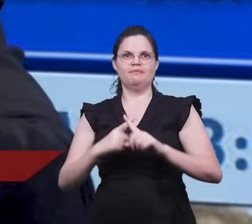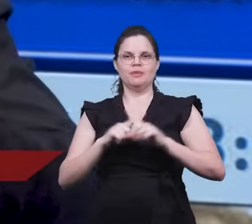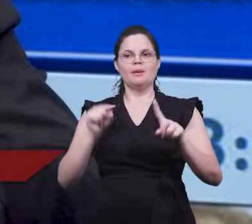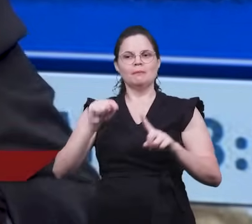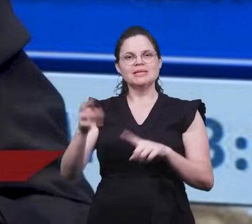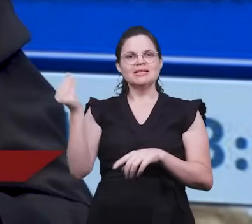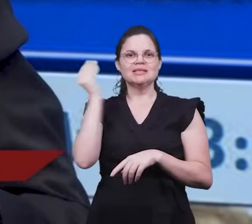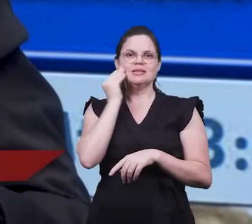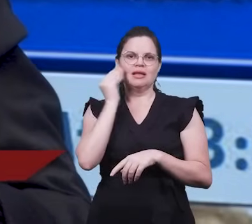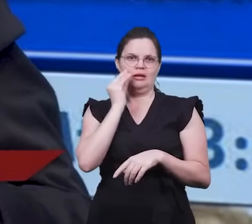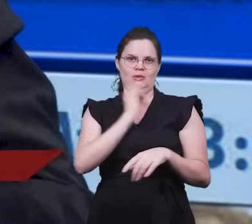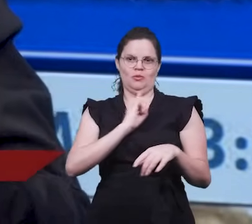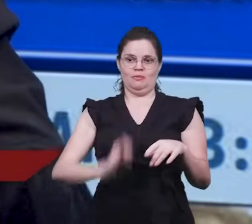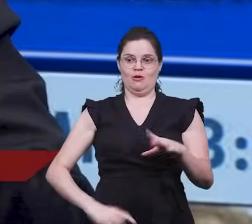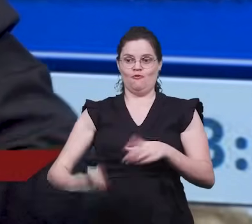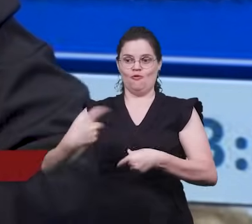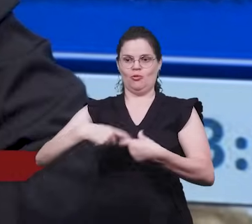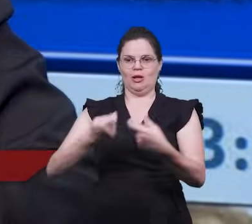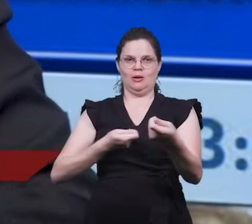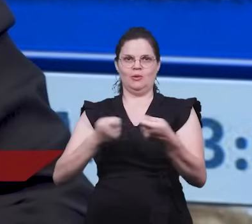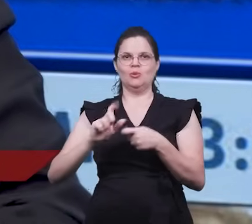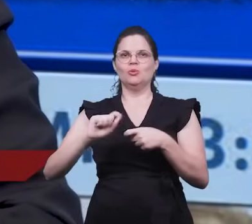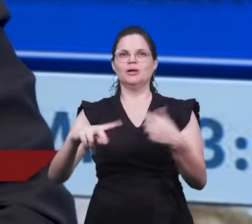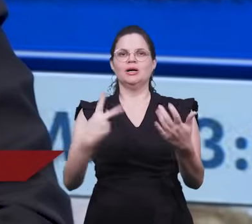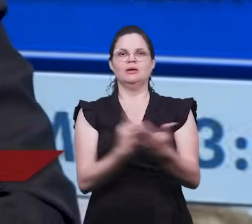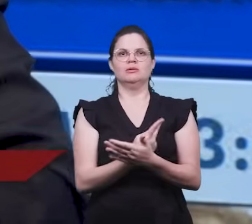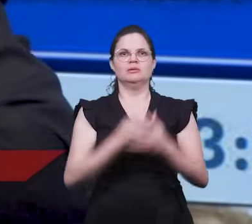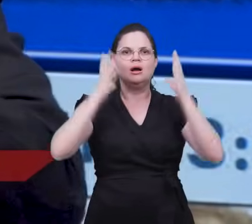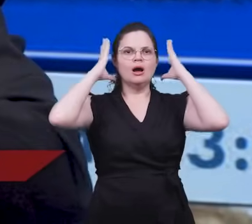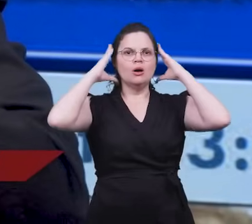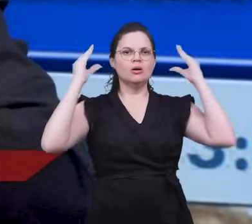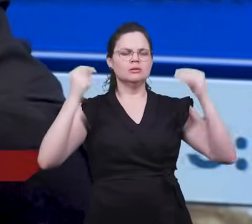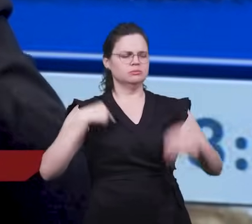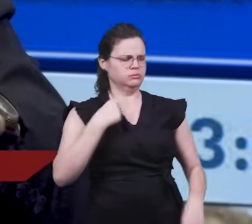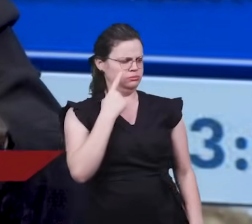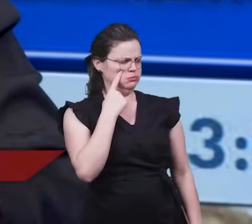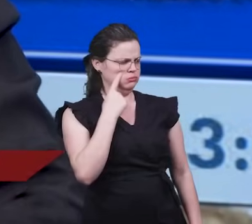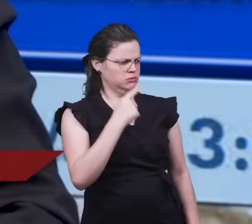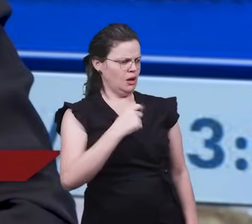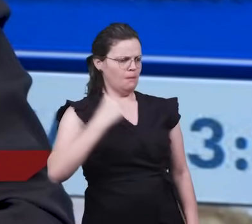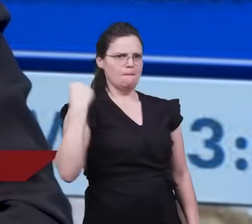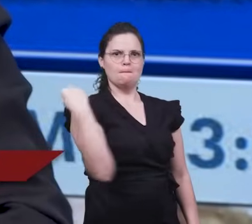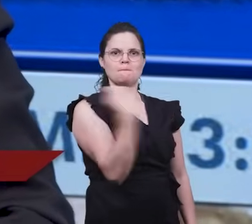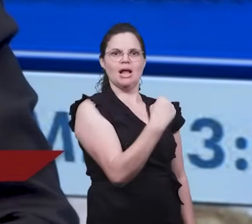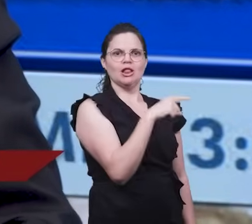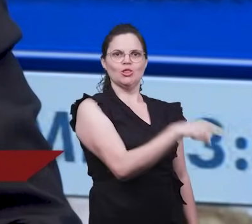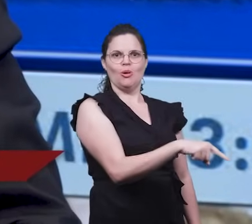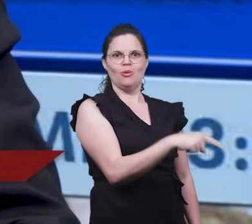309 ele tenta voltar ao Império. E o que aconteceu? Constantino matou